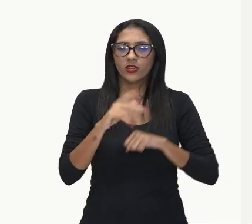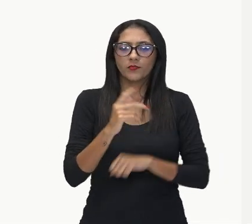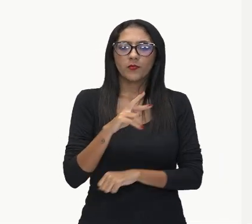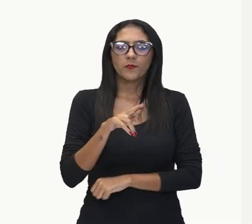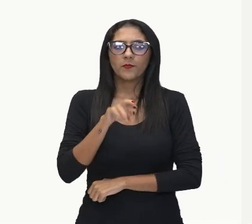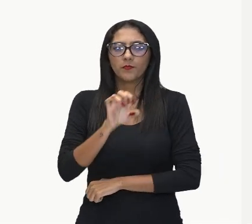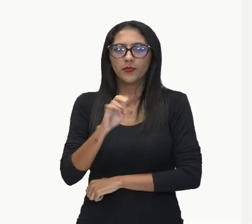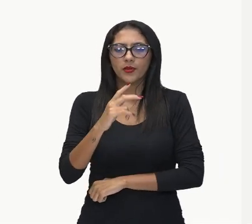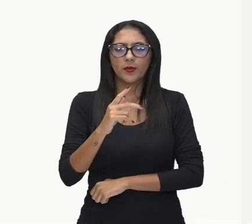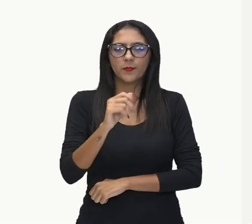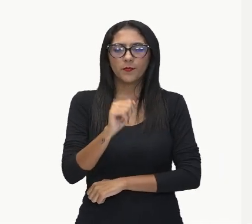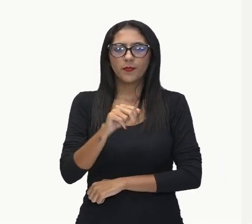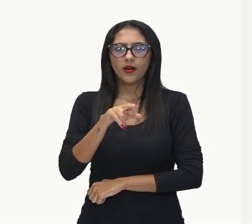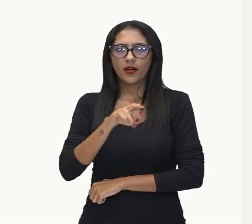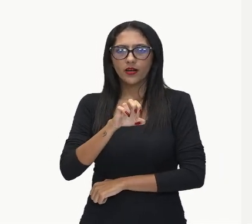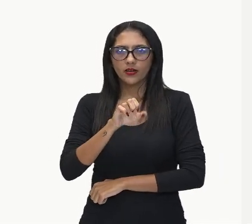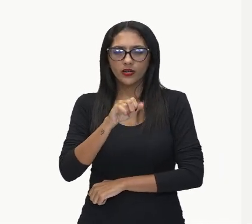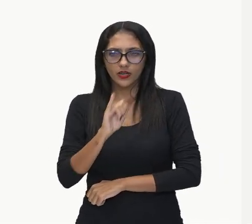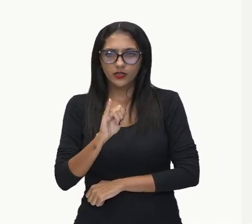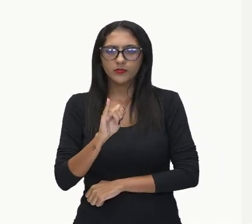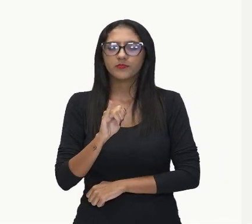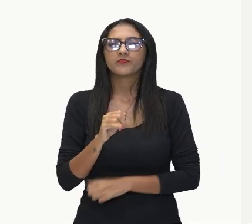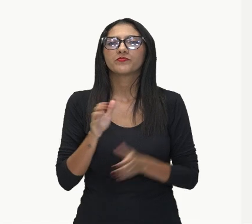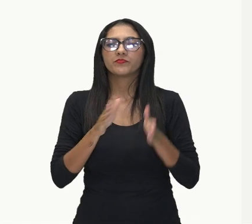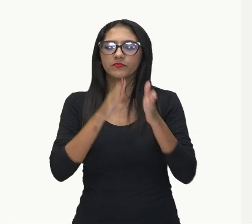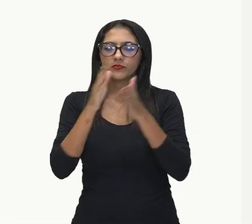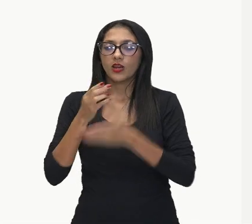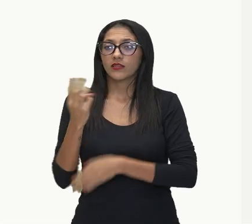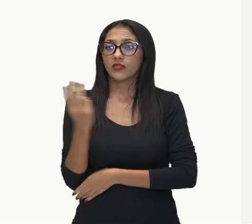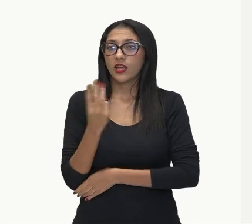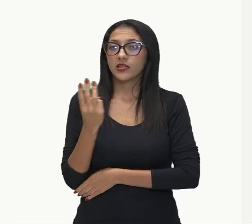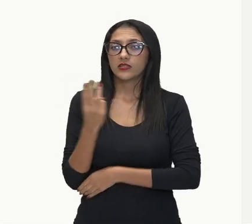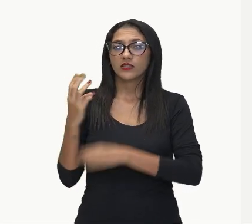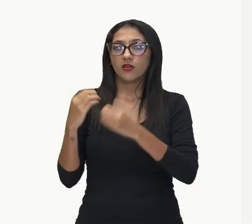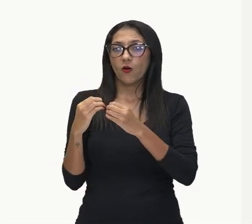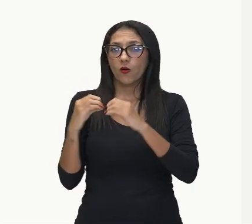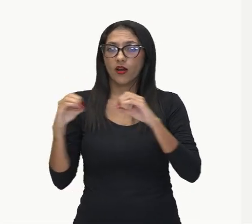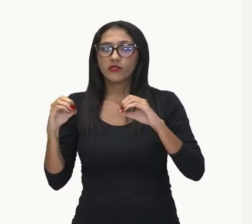preparei. E a terceira oração